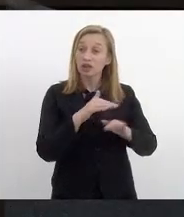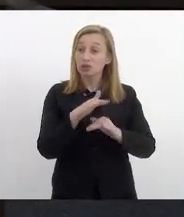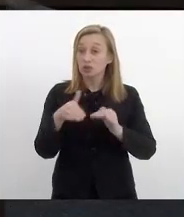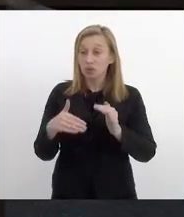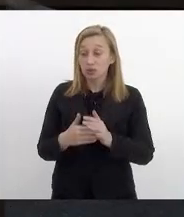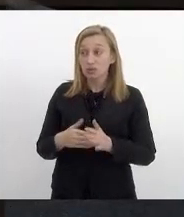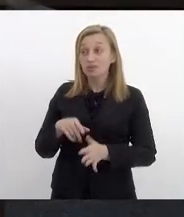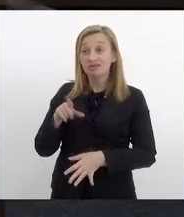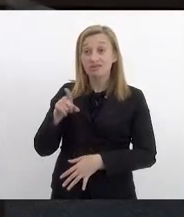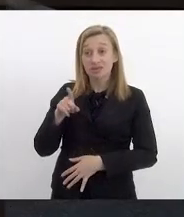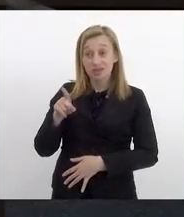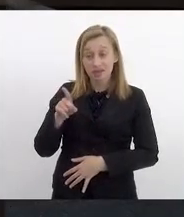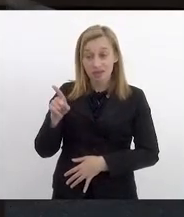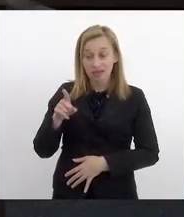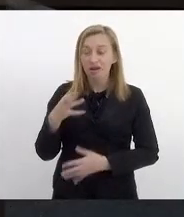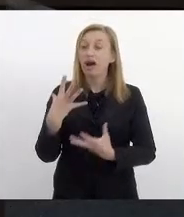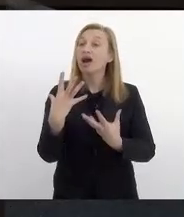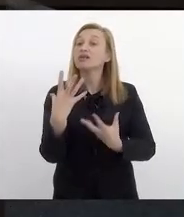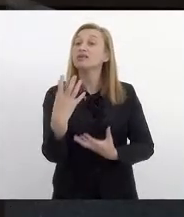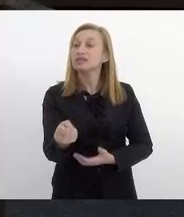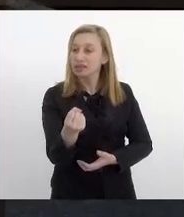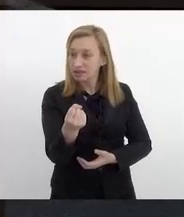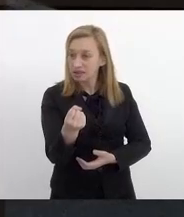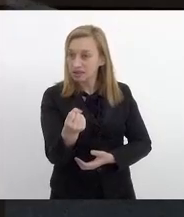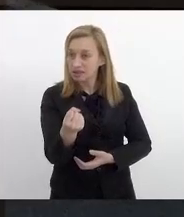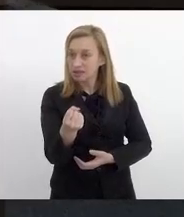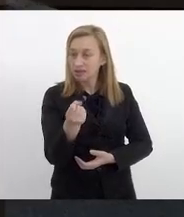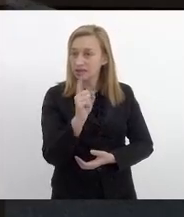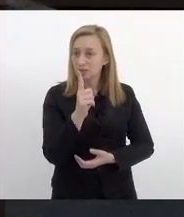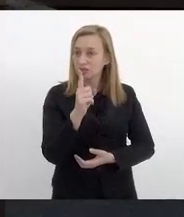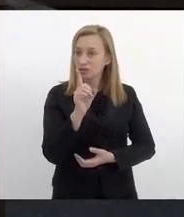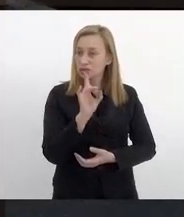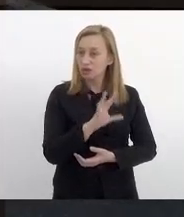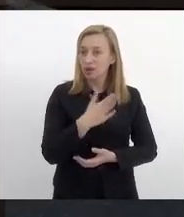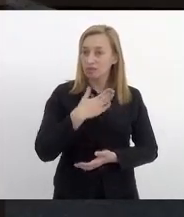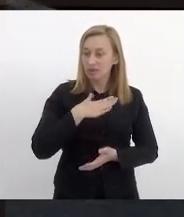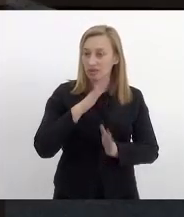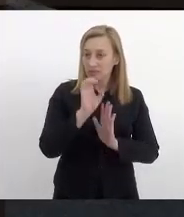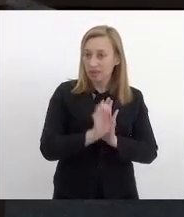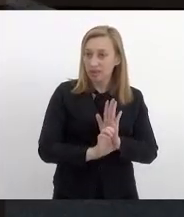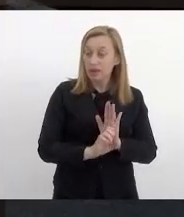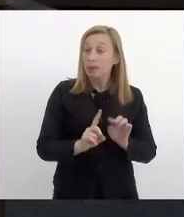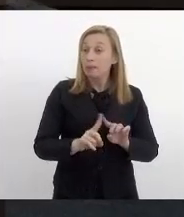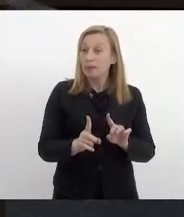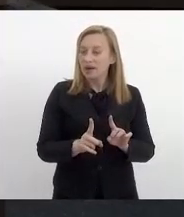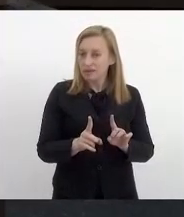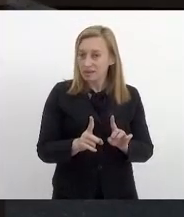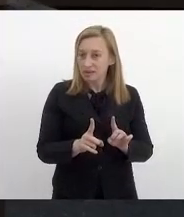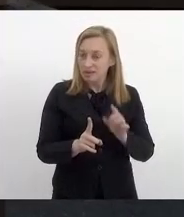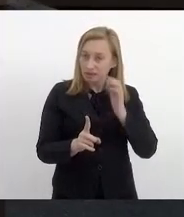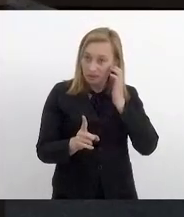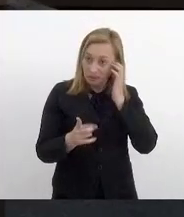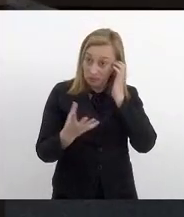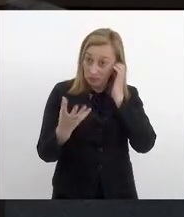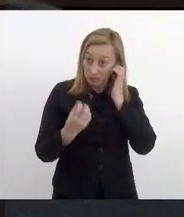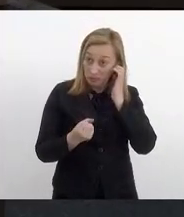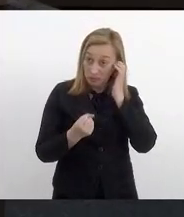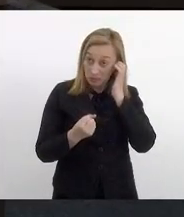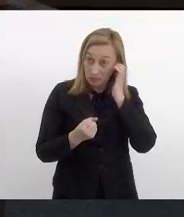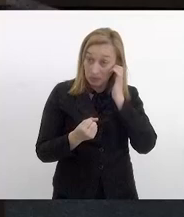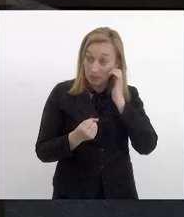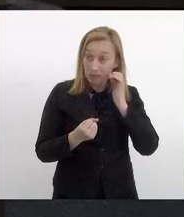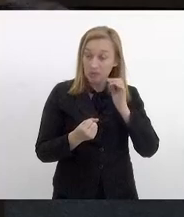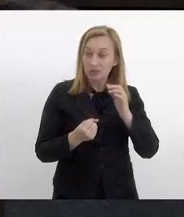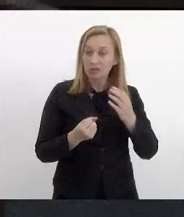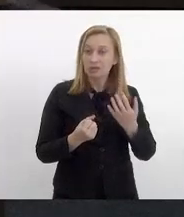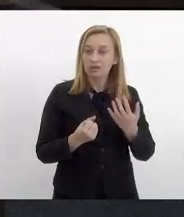que ele acolhe, não é a minha emenda, mas que ele acolhe o princípio de que o